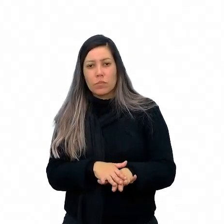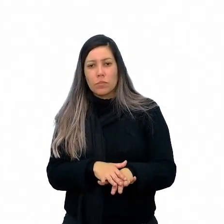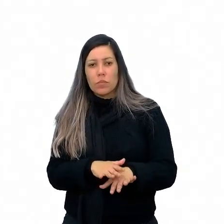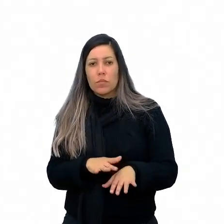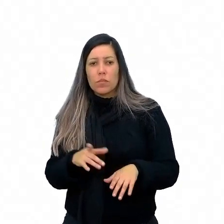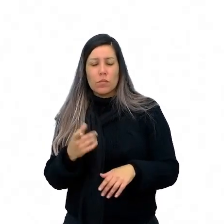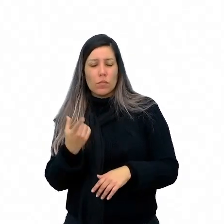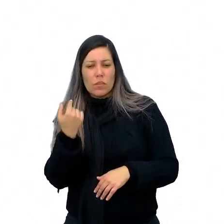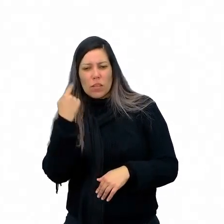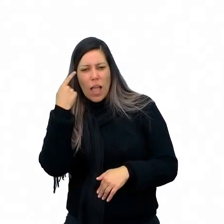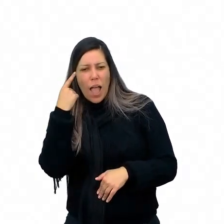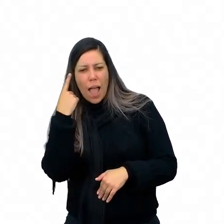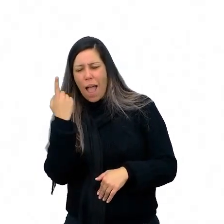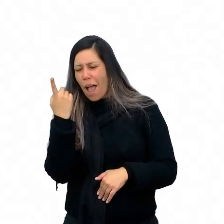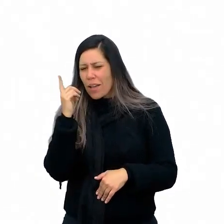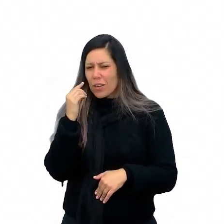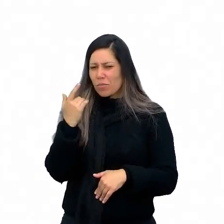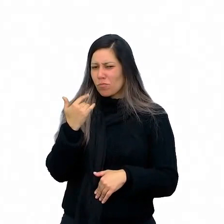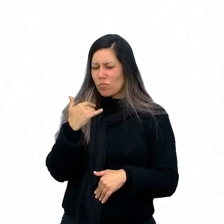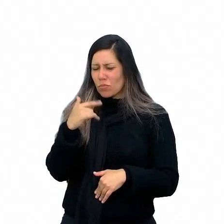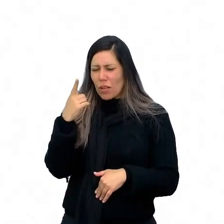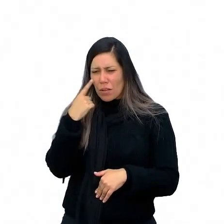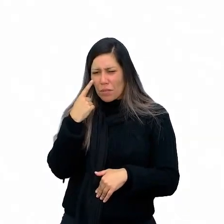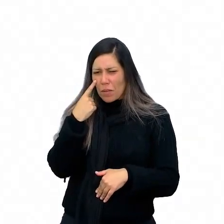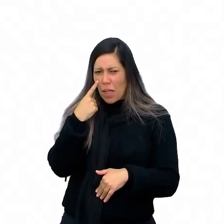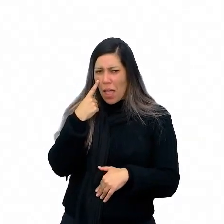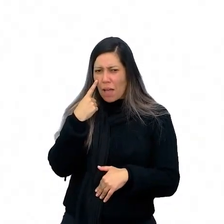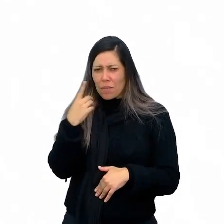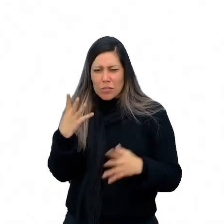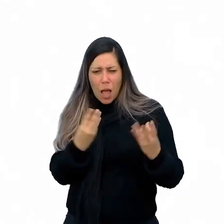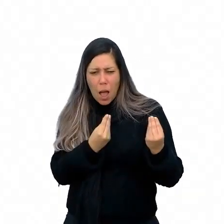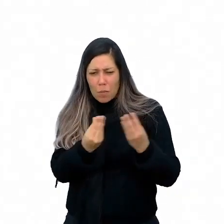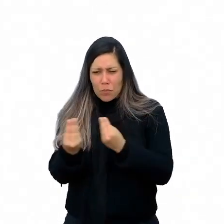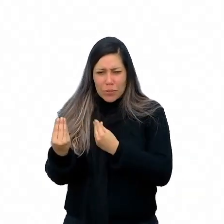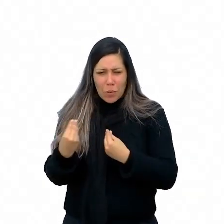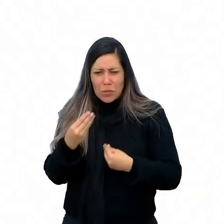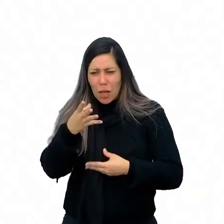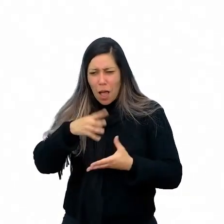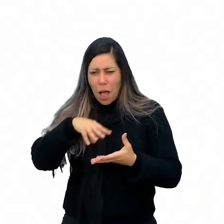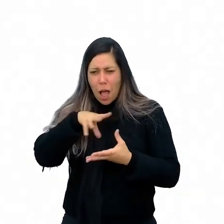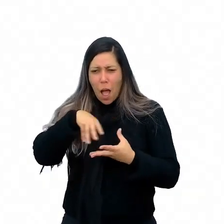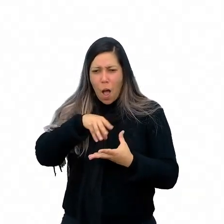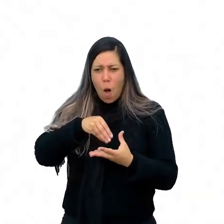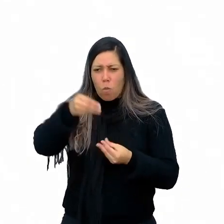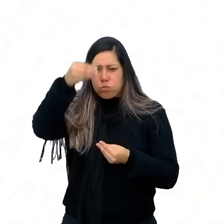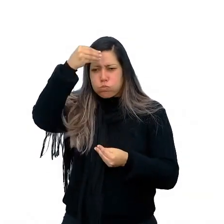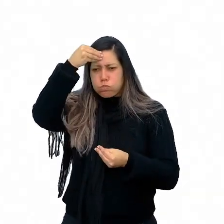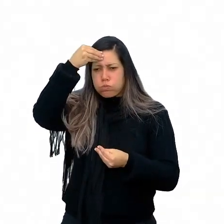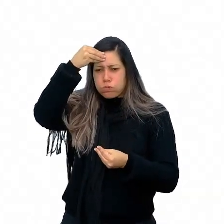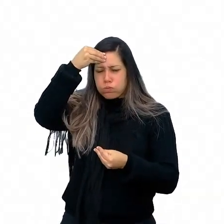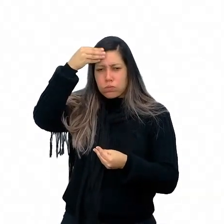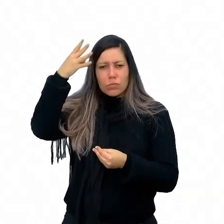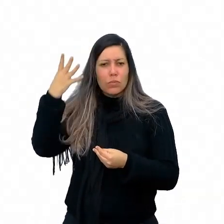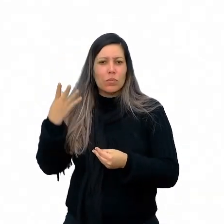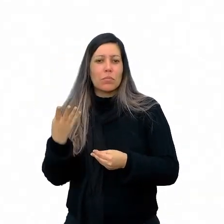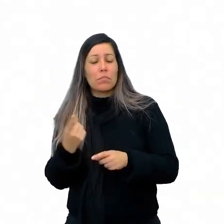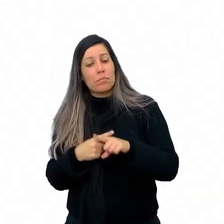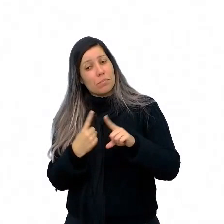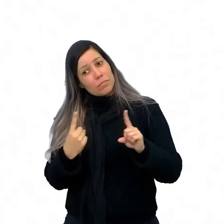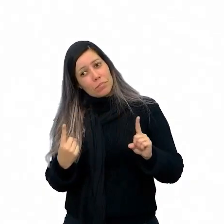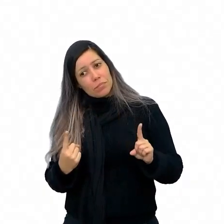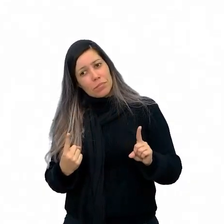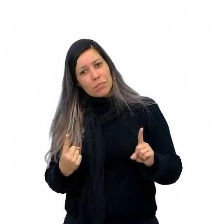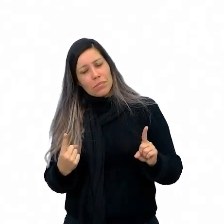memória falhasse, porque haja vista, né, muita coisa para a gente poder ter em mente atualmente,